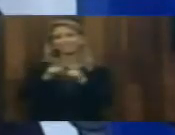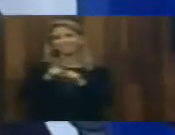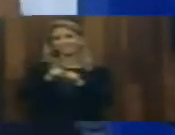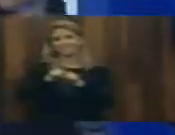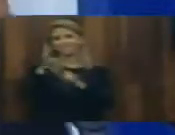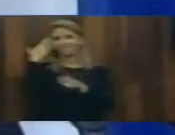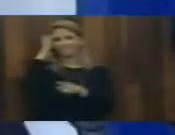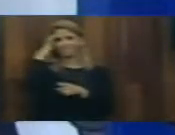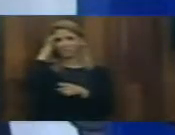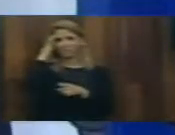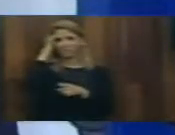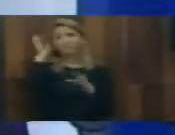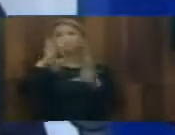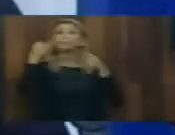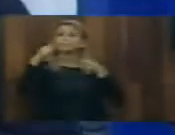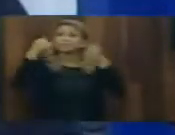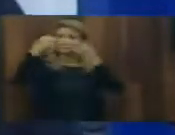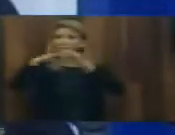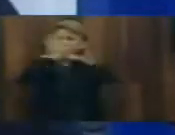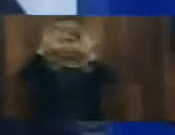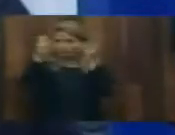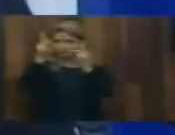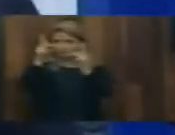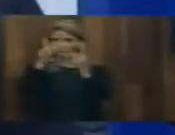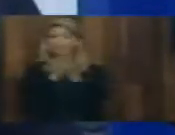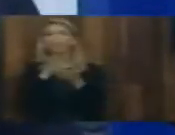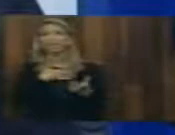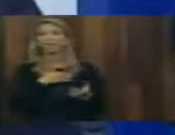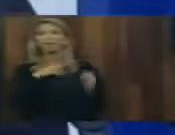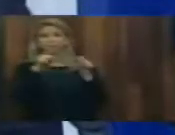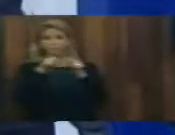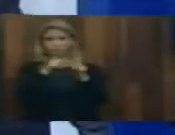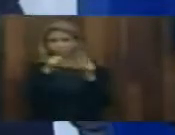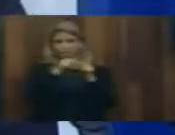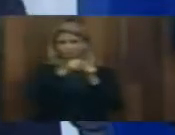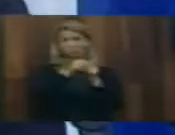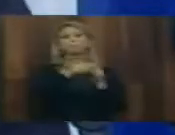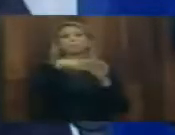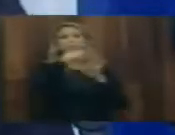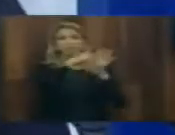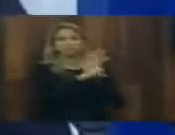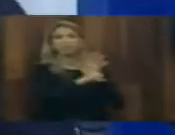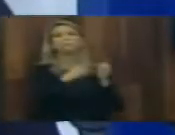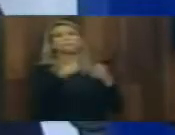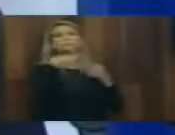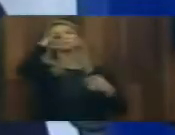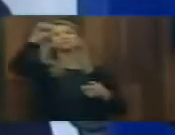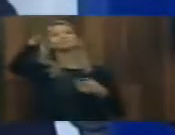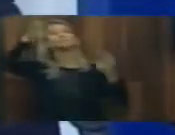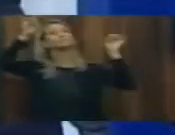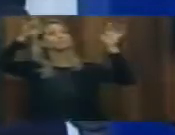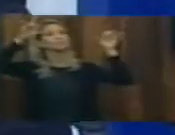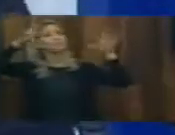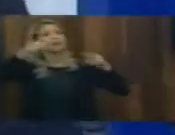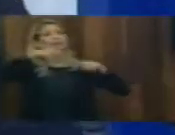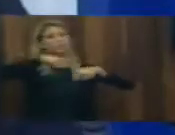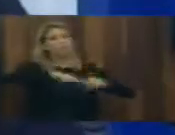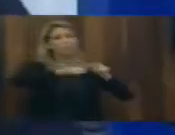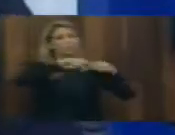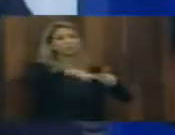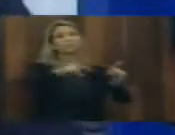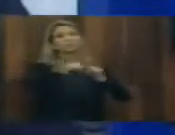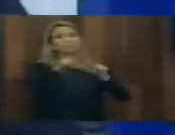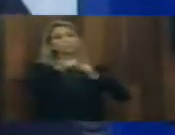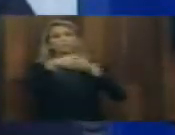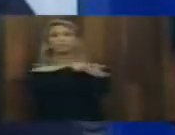ficou claro, então vou esclarecer. Eu fiz a proposição que o dia da Umbanda e Candomblé seja oficial